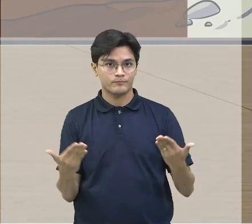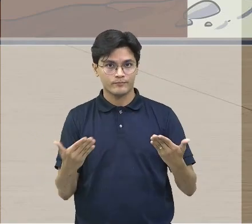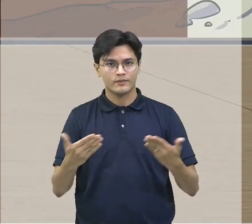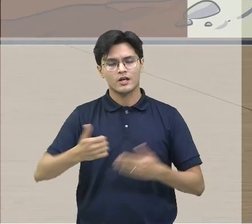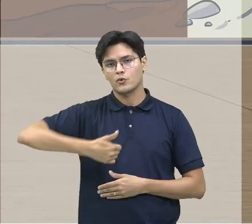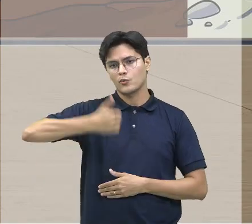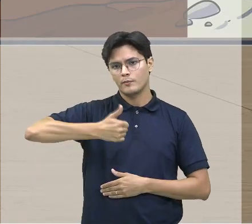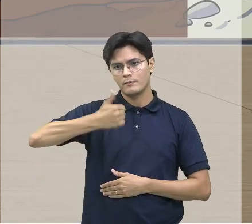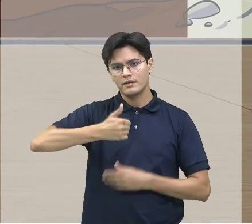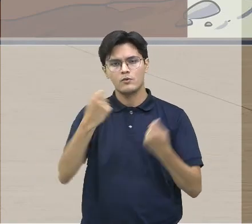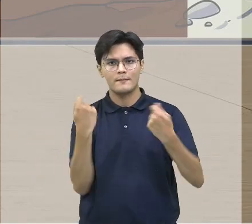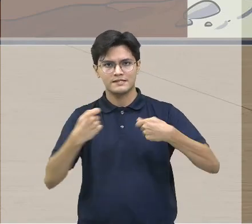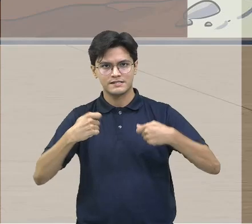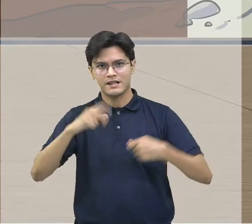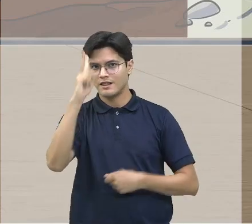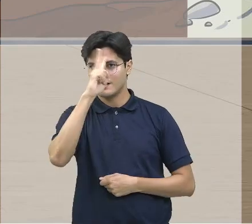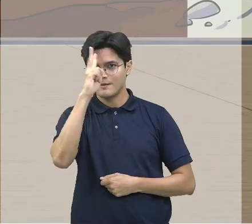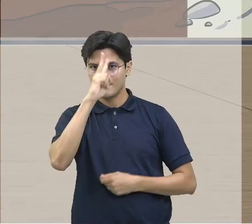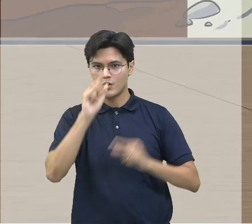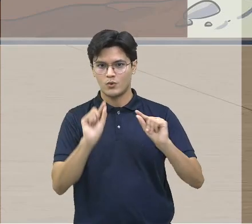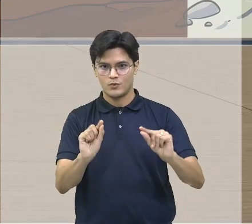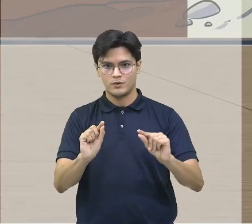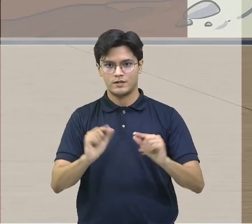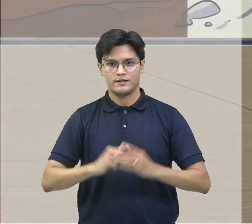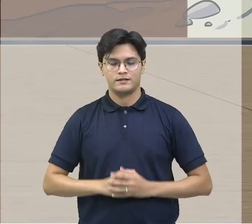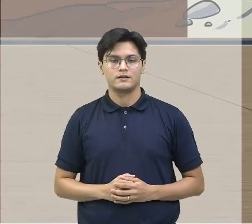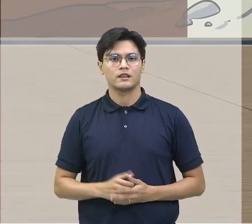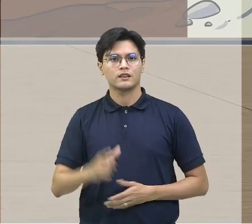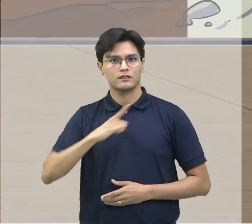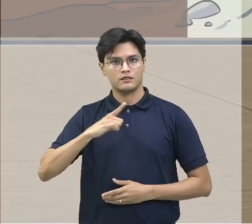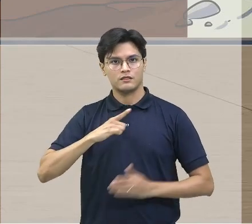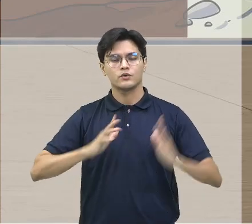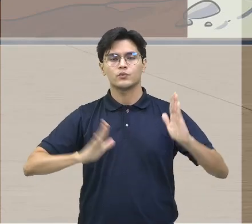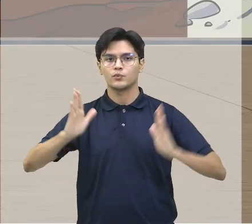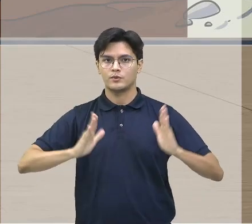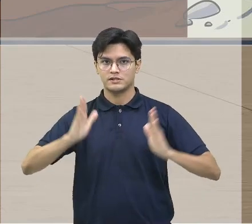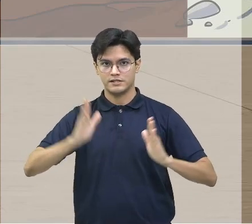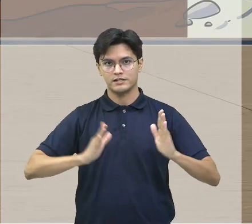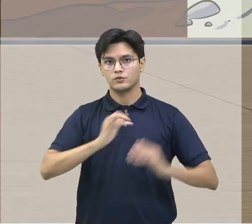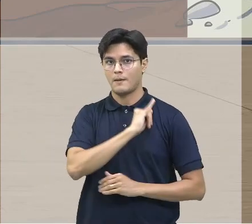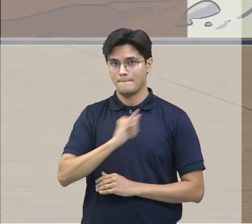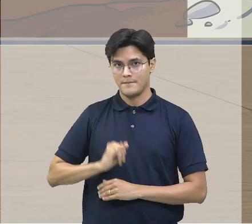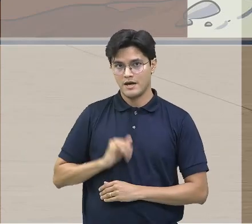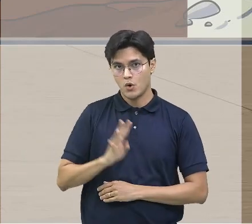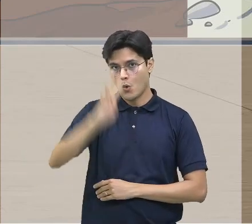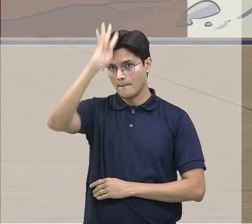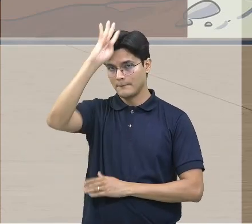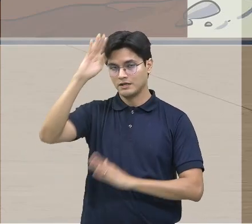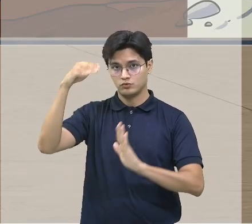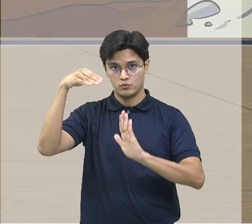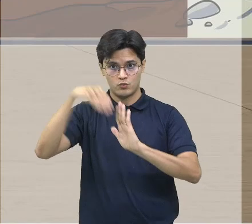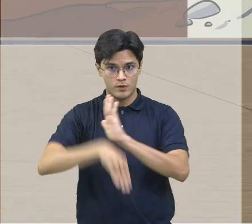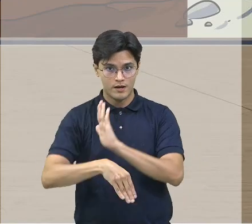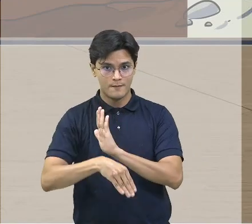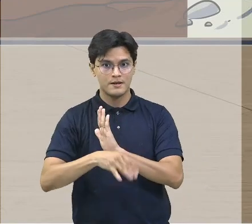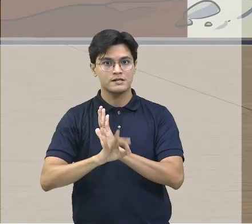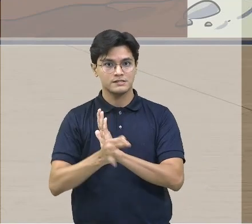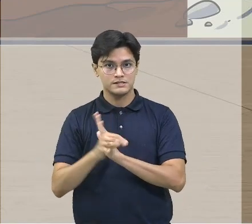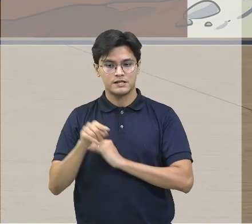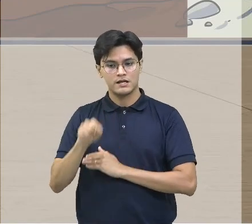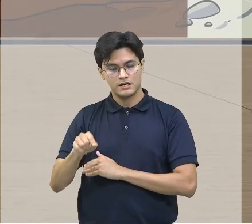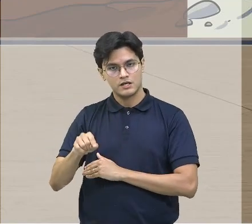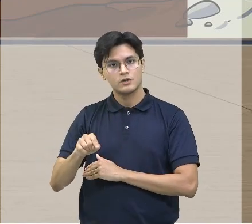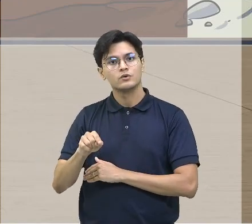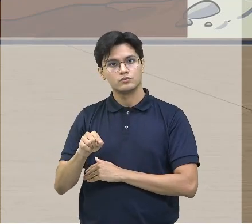nós temos que lembrar é que nós vamos ter o processo aí de queda do Império Romano, que justamente vai estar